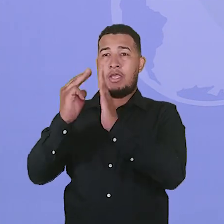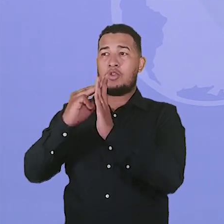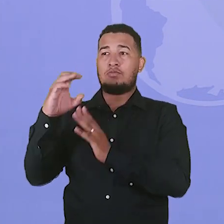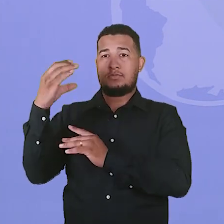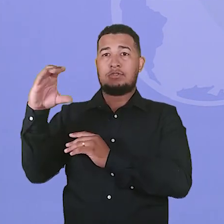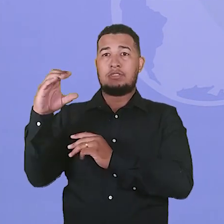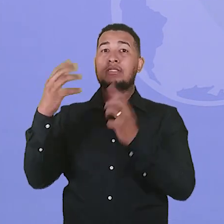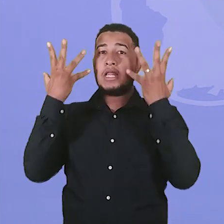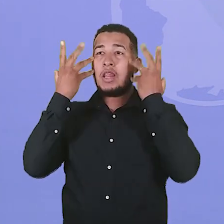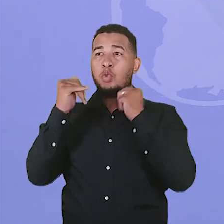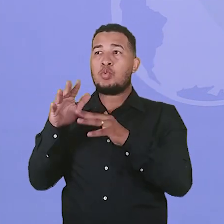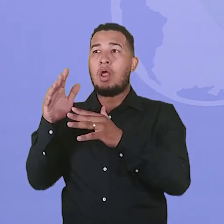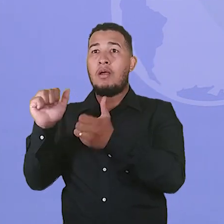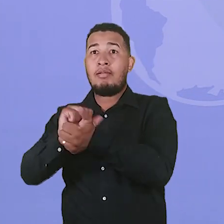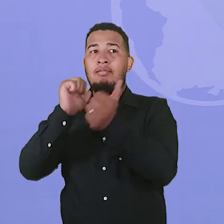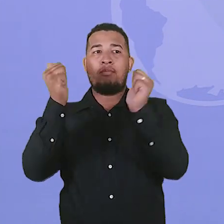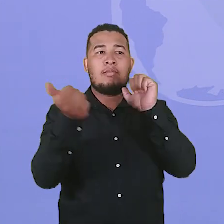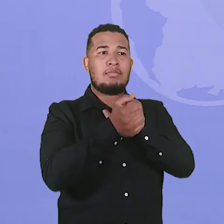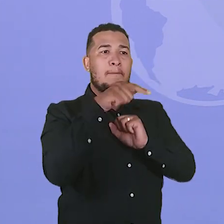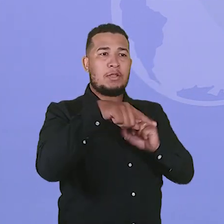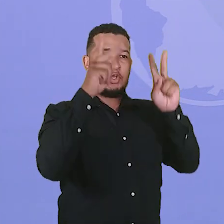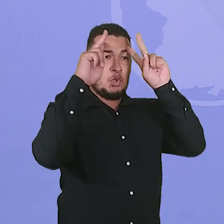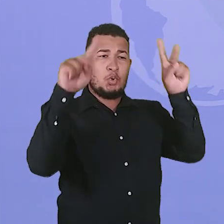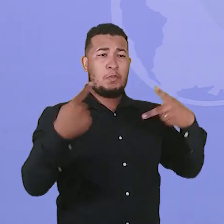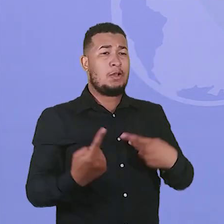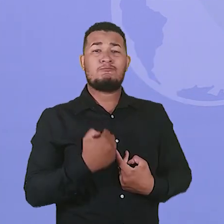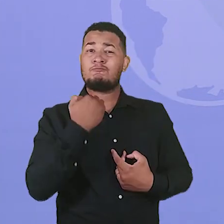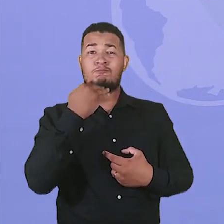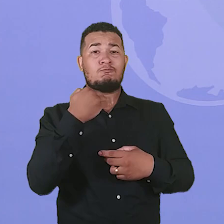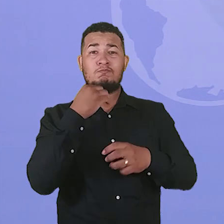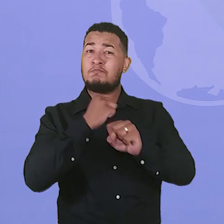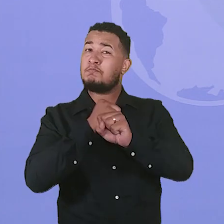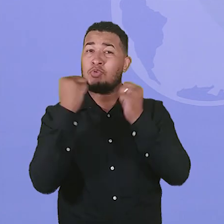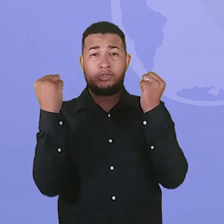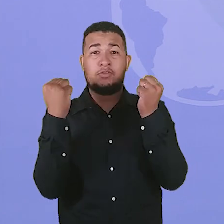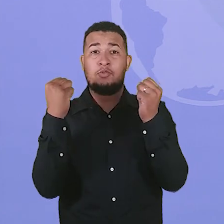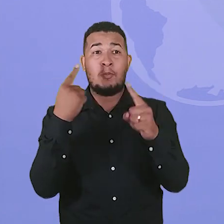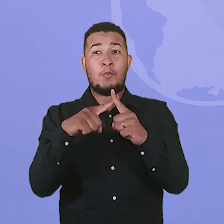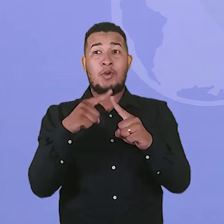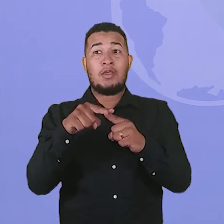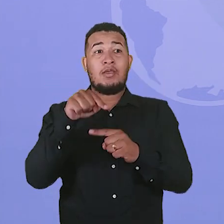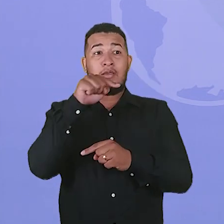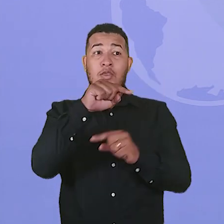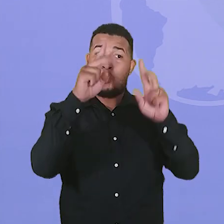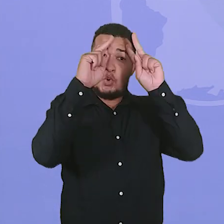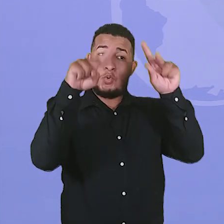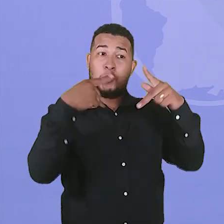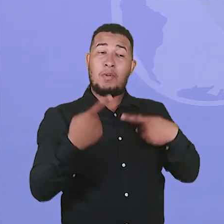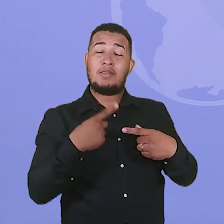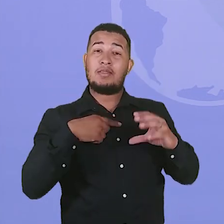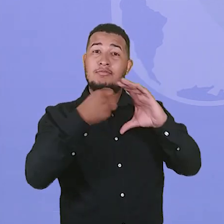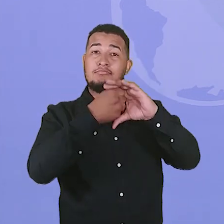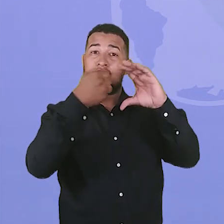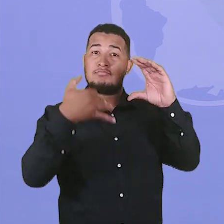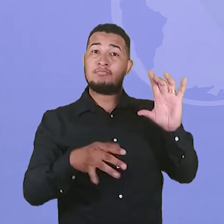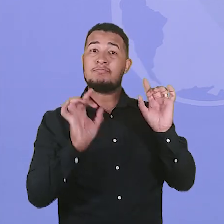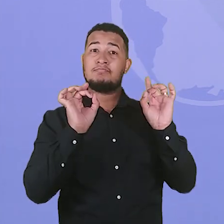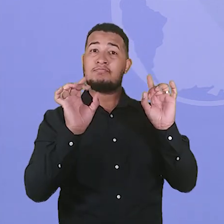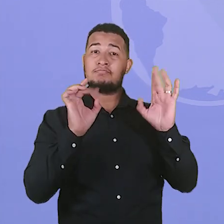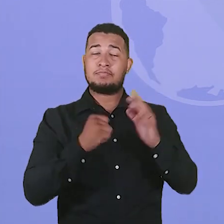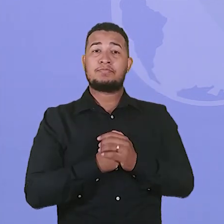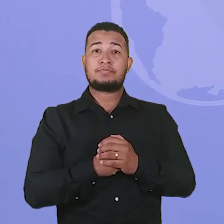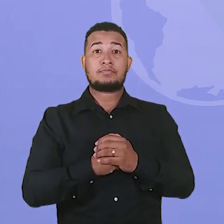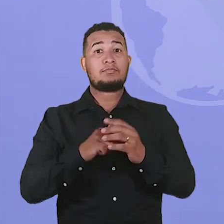um método de investigação das ciências naturais para as ciências humanas. Por quê? Porque as ciências humanas têm característica própria.